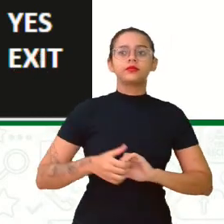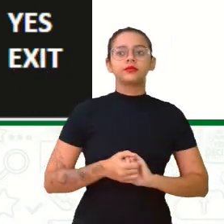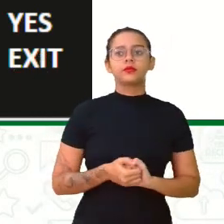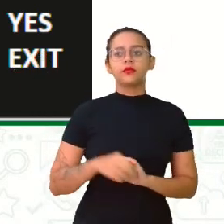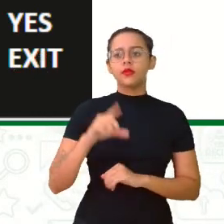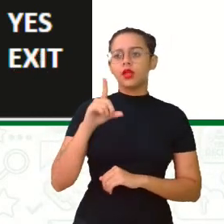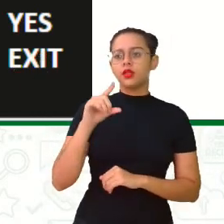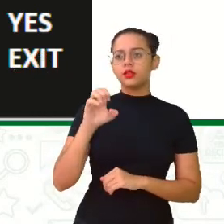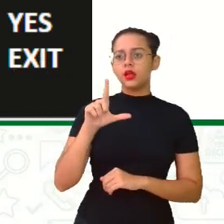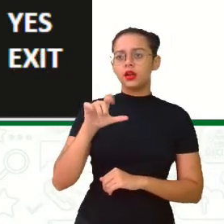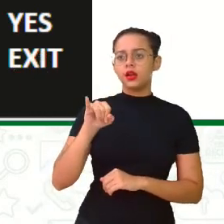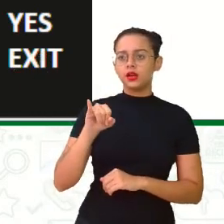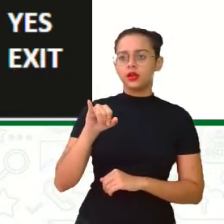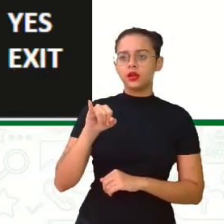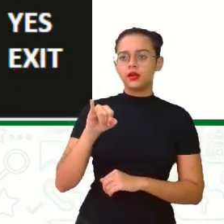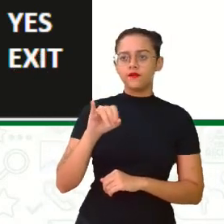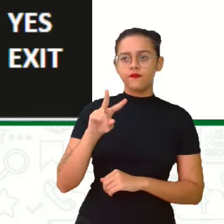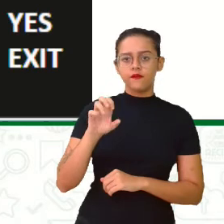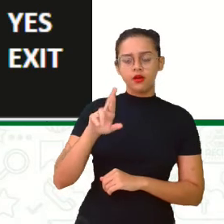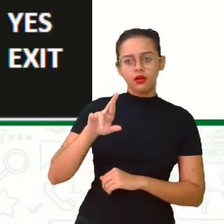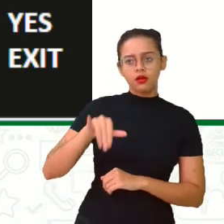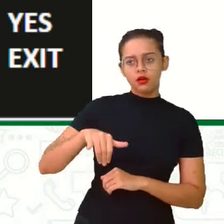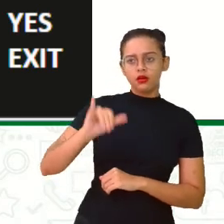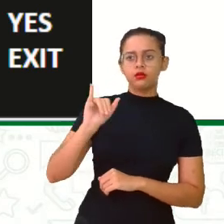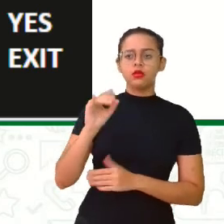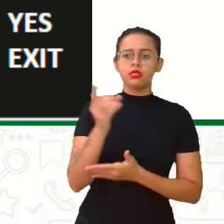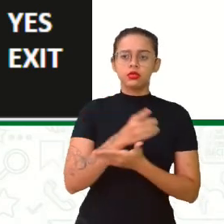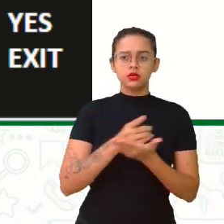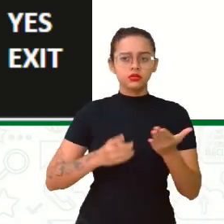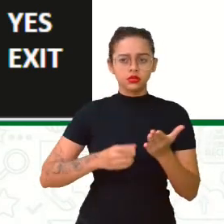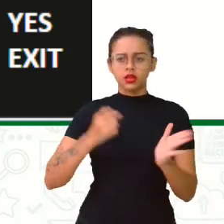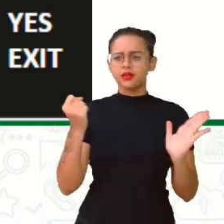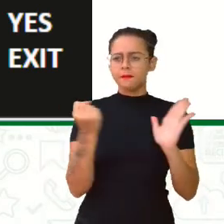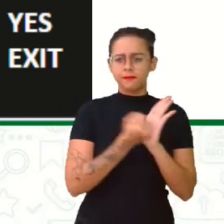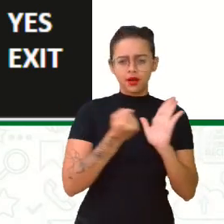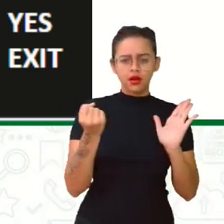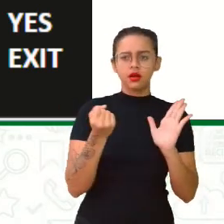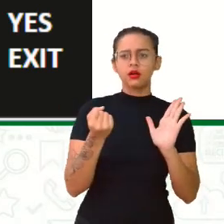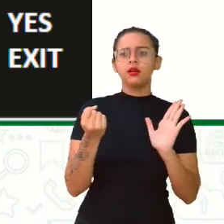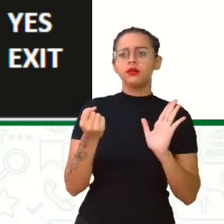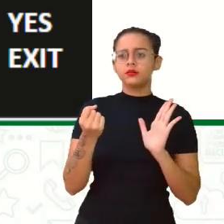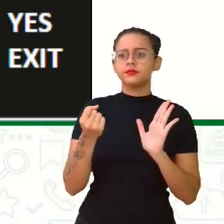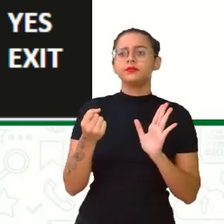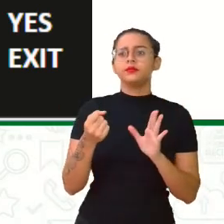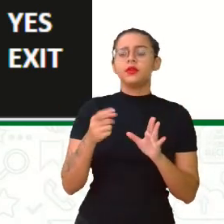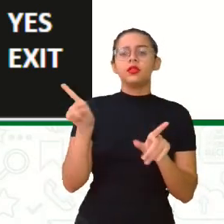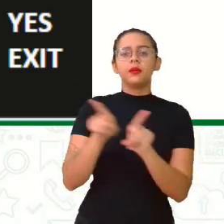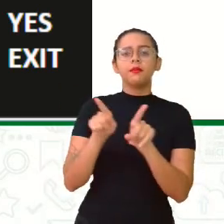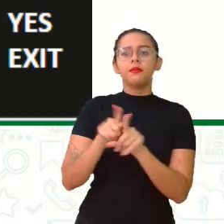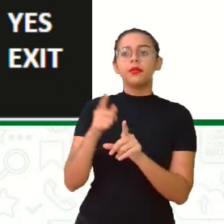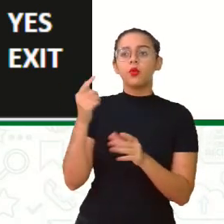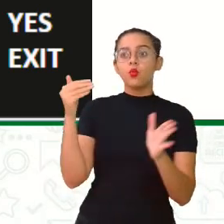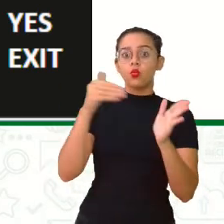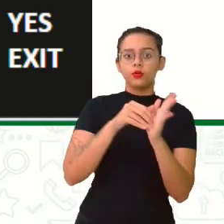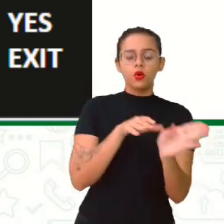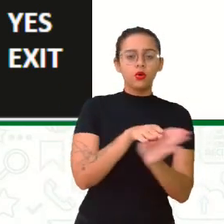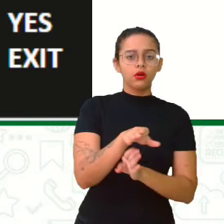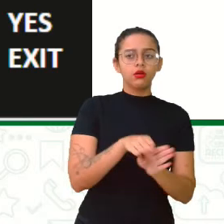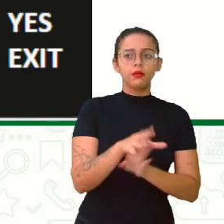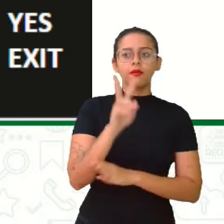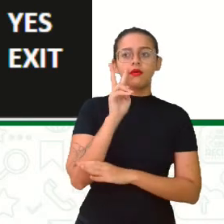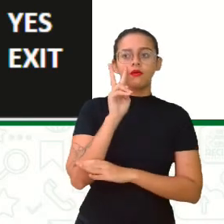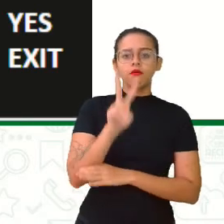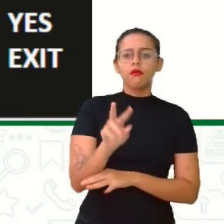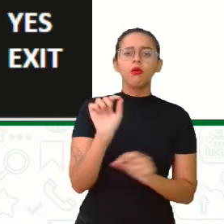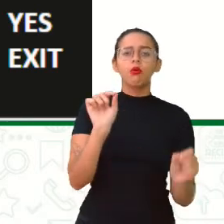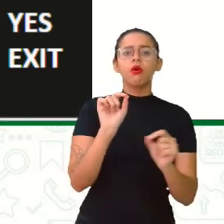essa placa de sinalização hoje em dia, design, marcas, né? Orientações, a gente vê hoje também muito,